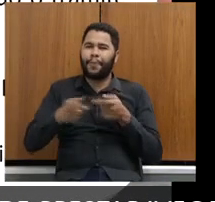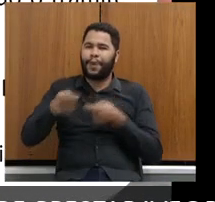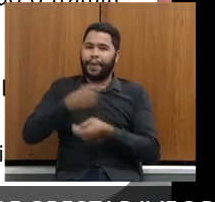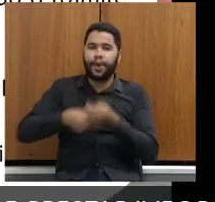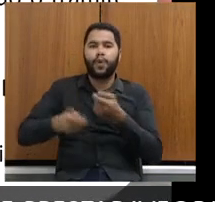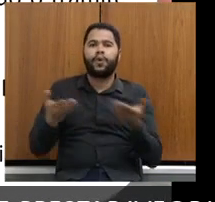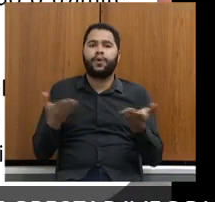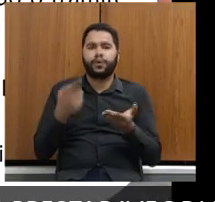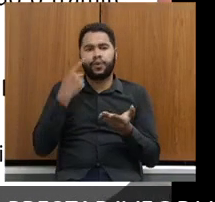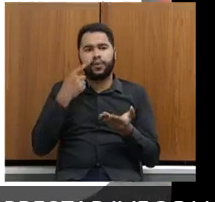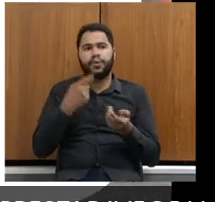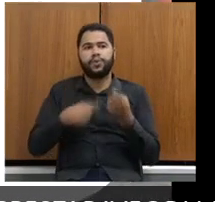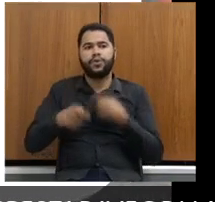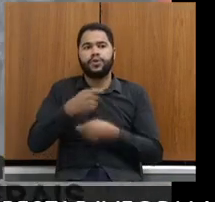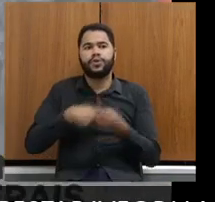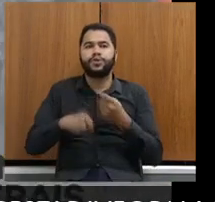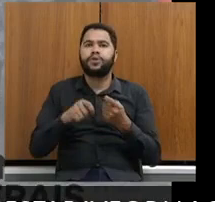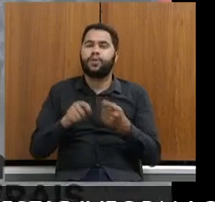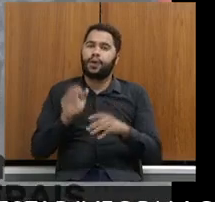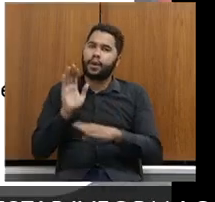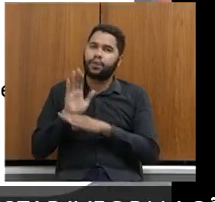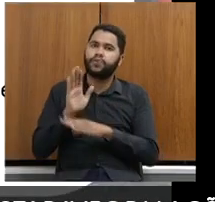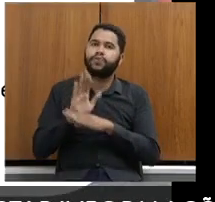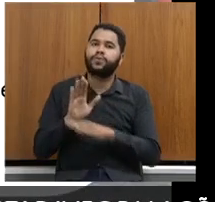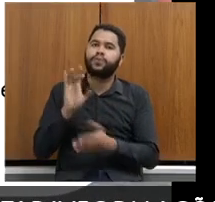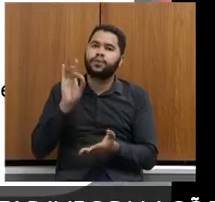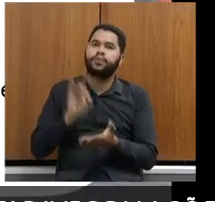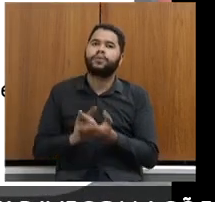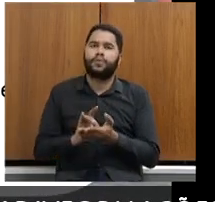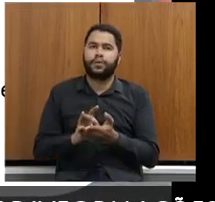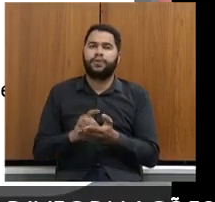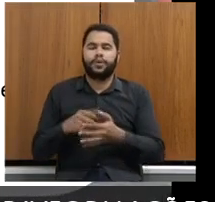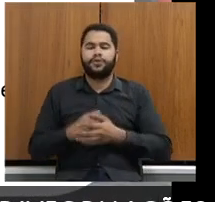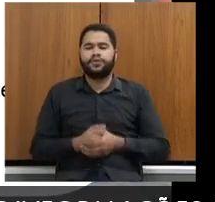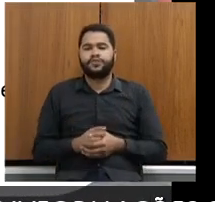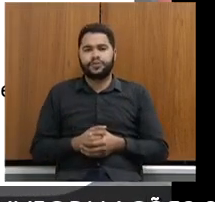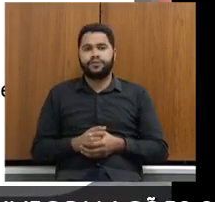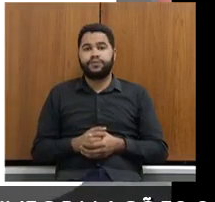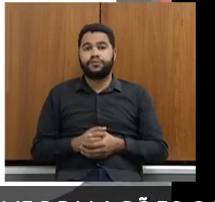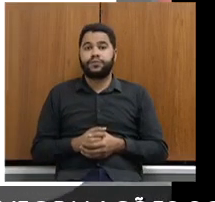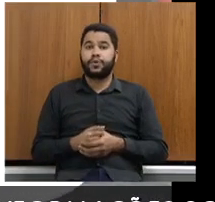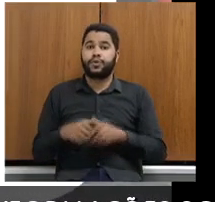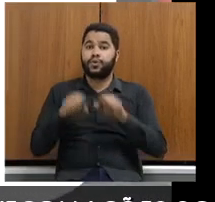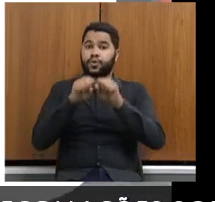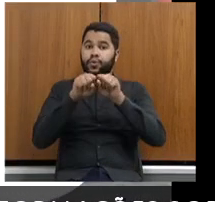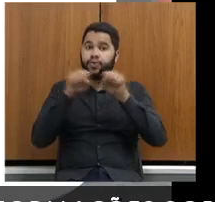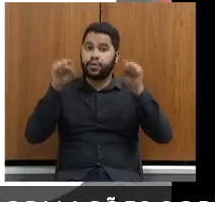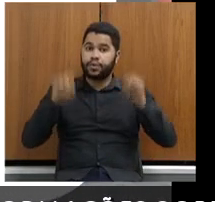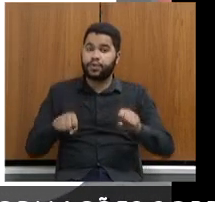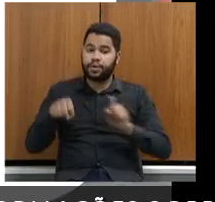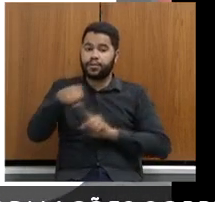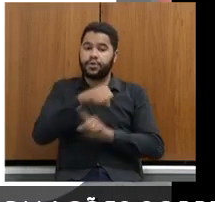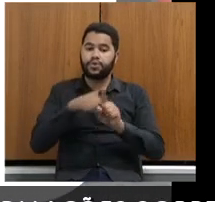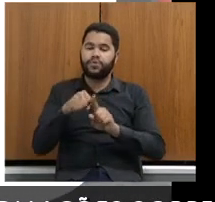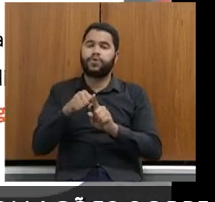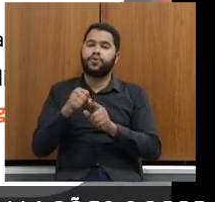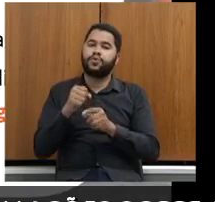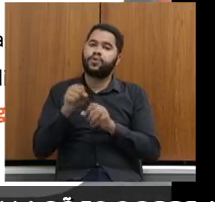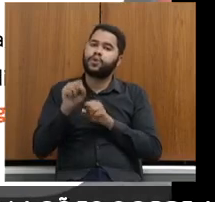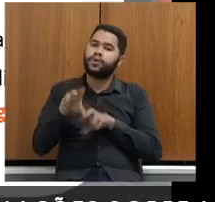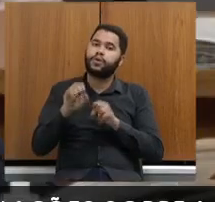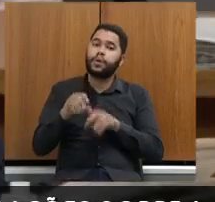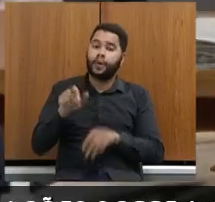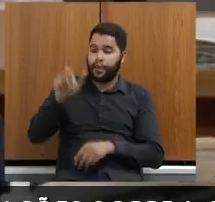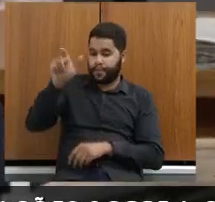e hoje a gente viu que a congestão ela ela ajuda na verdade na no sistema socioeducativo por quê Porque o